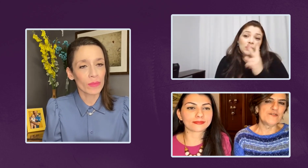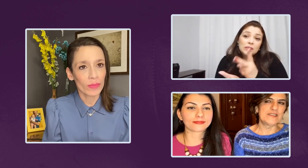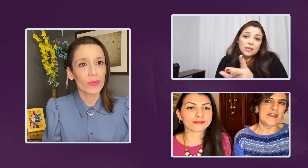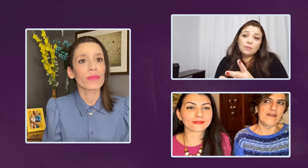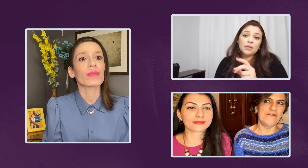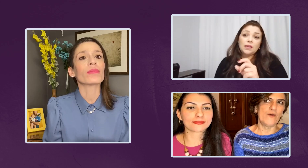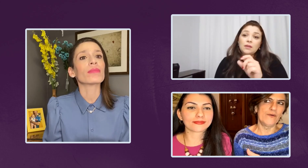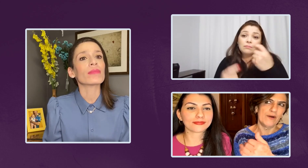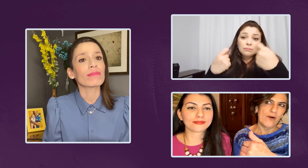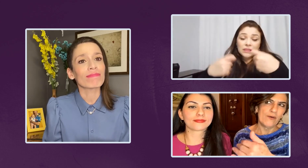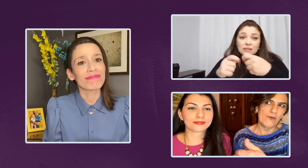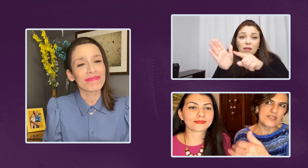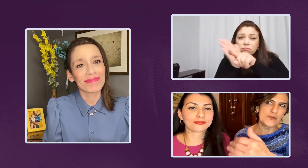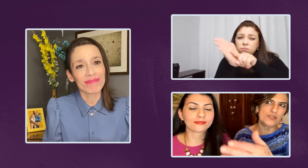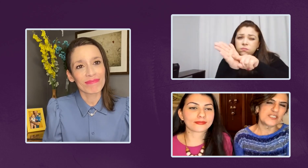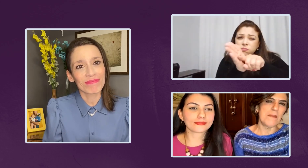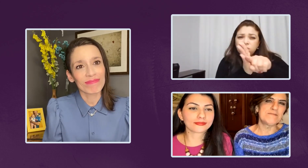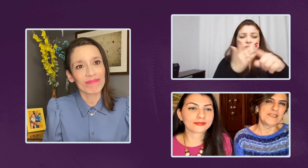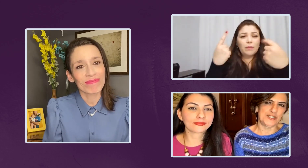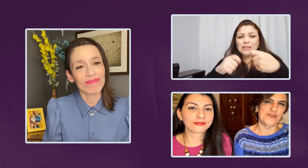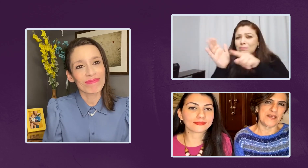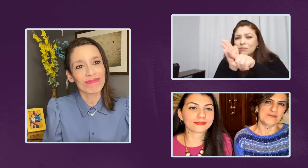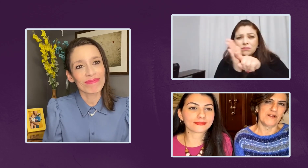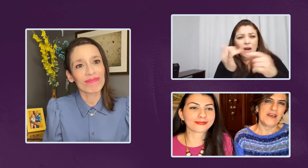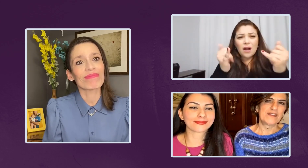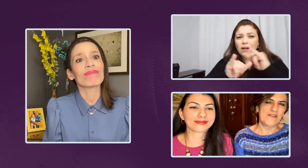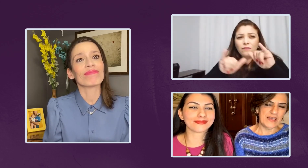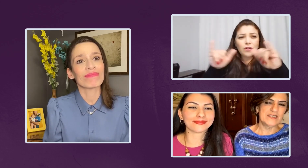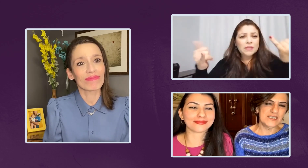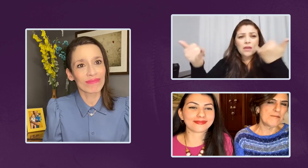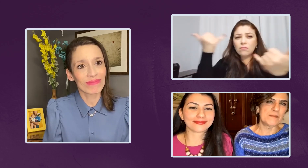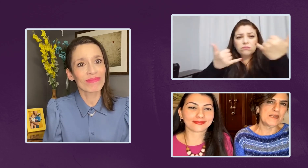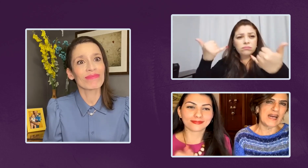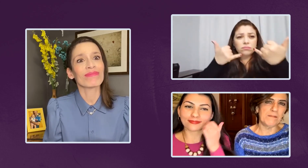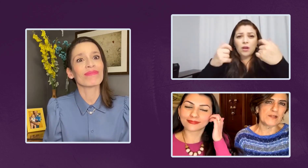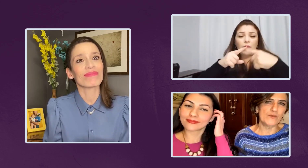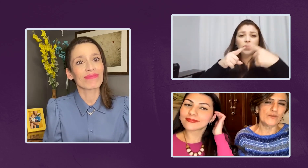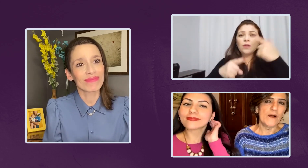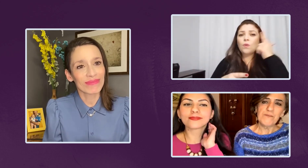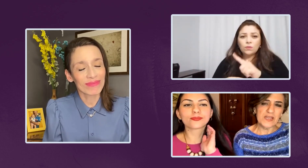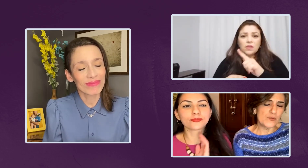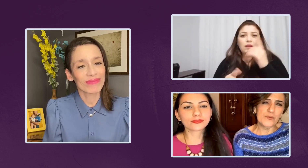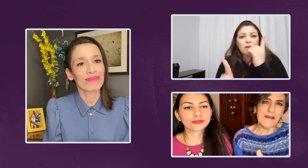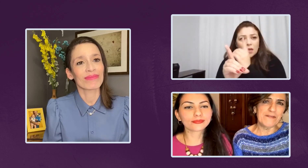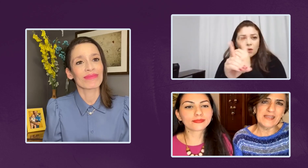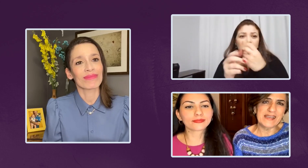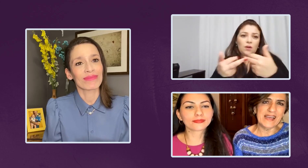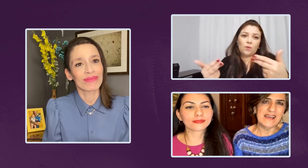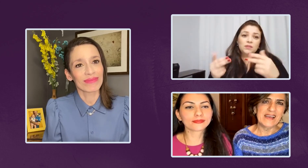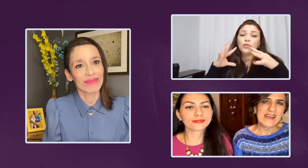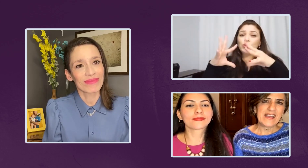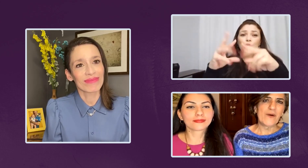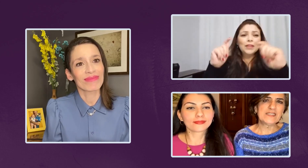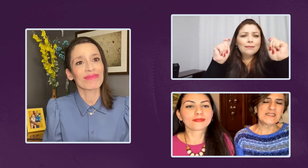mais você vê o horizonte assim mais pertinho mesmo. Que você vê que existe possibilidade para tudo e tudo é vida,